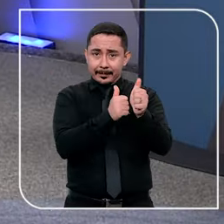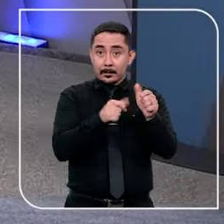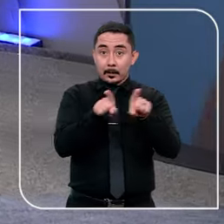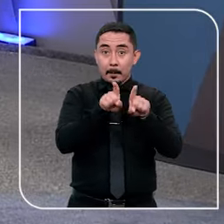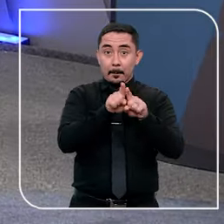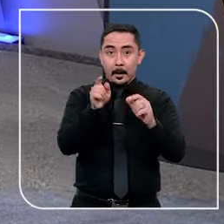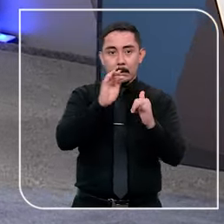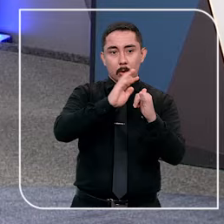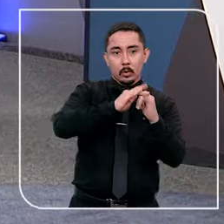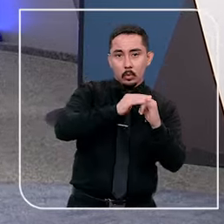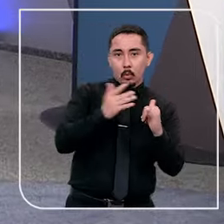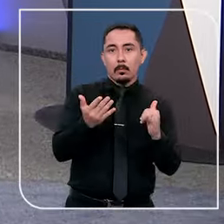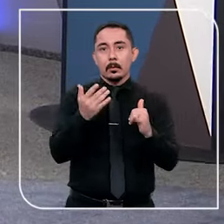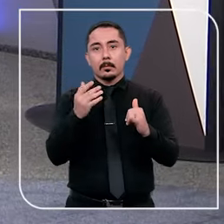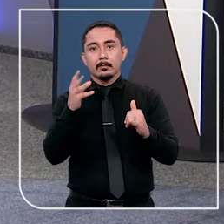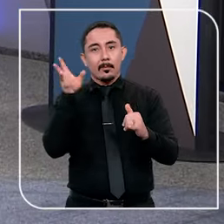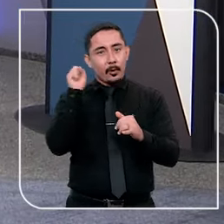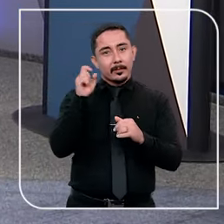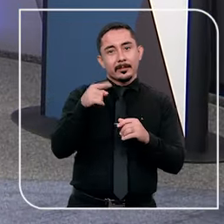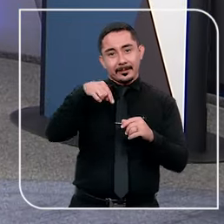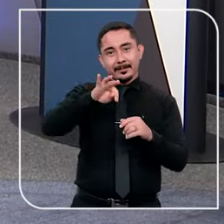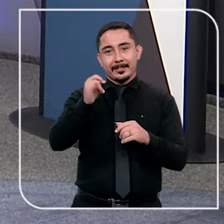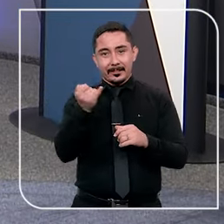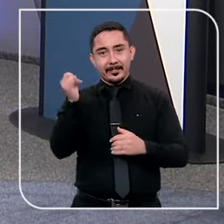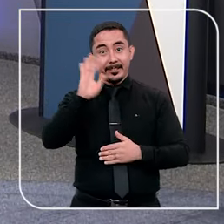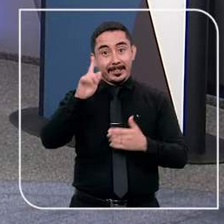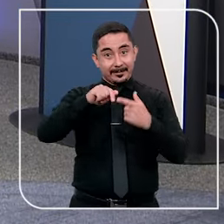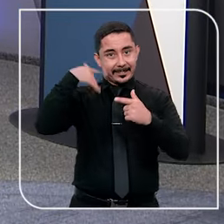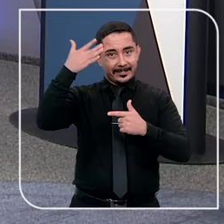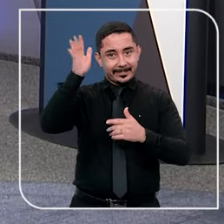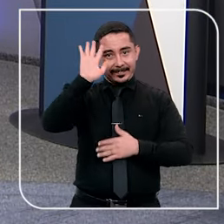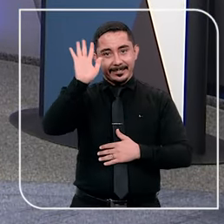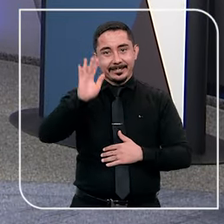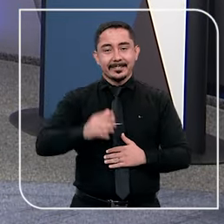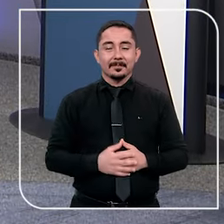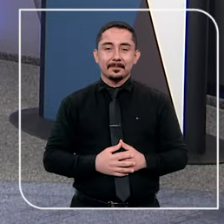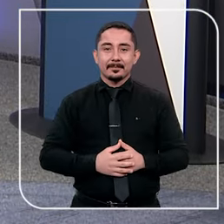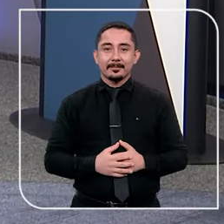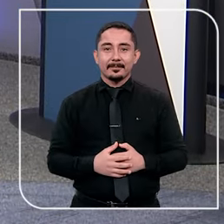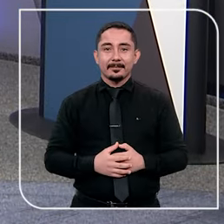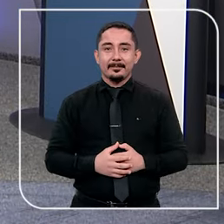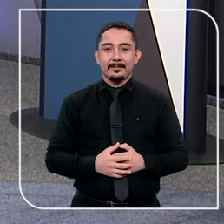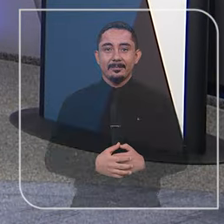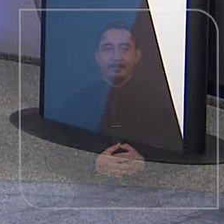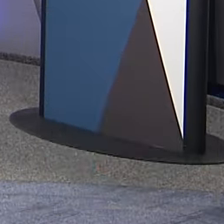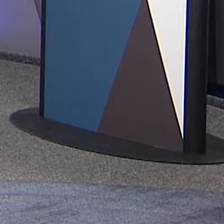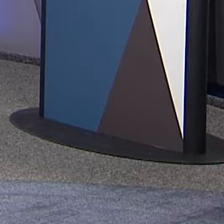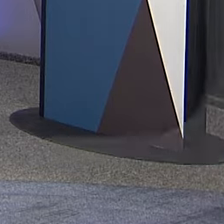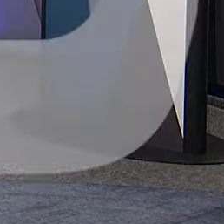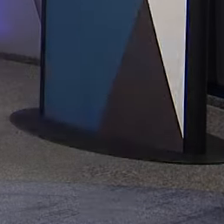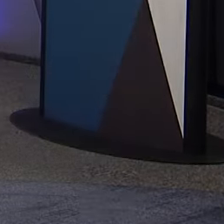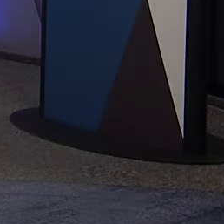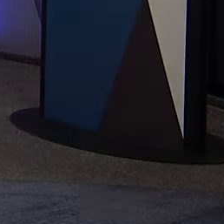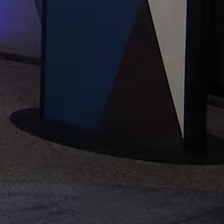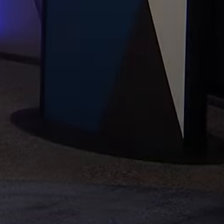sociais YouTube podcast do STJ até semana que vem eu te espero viu tchau tchau